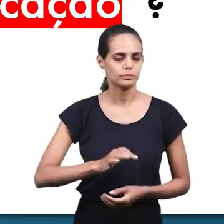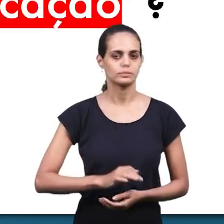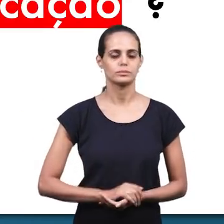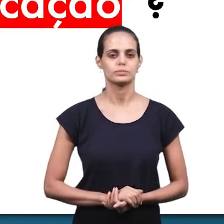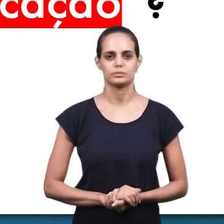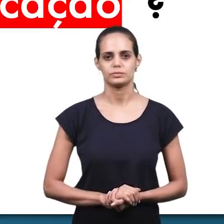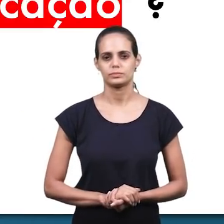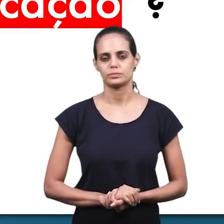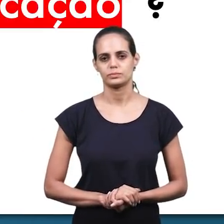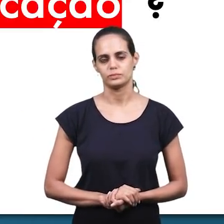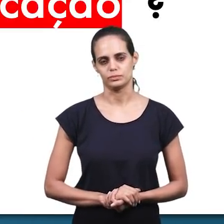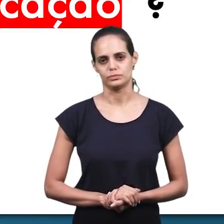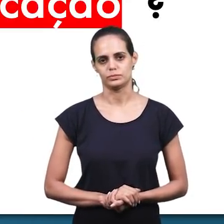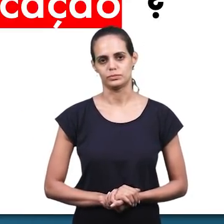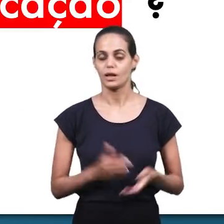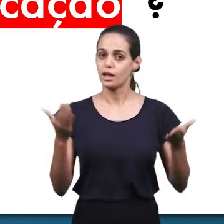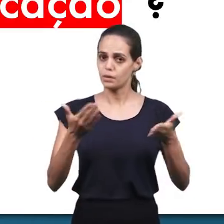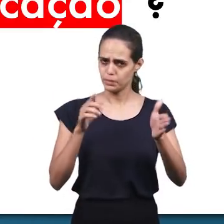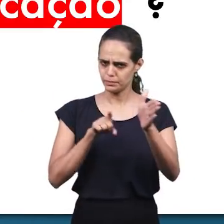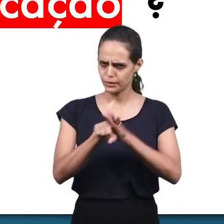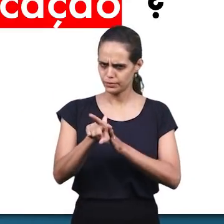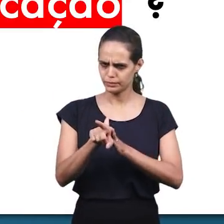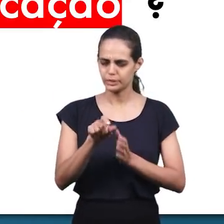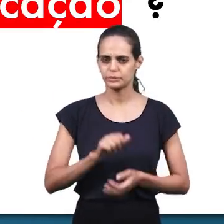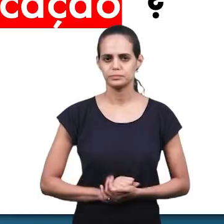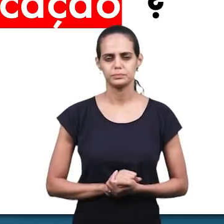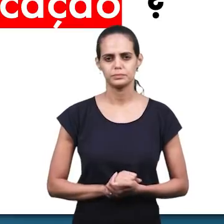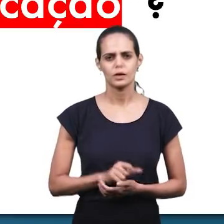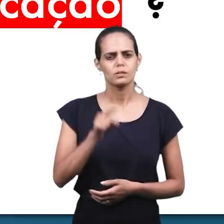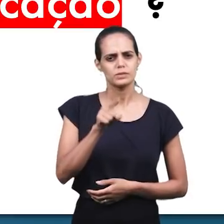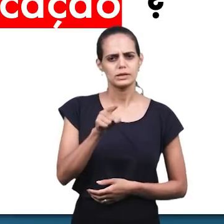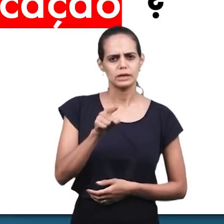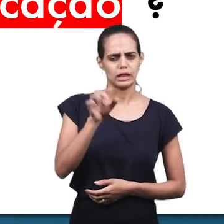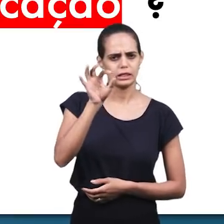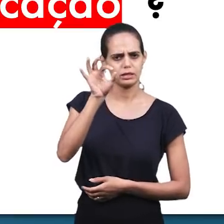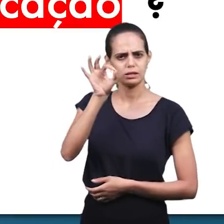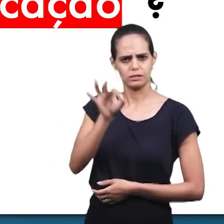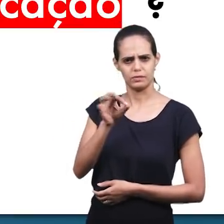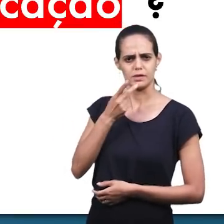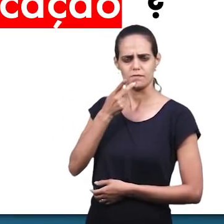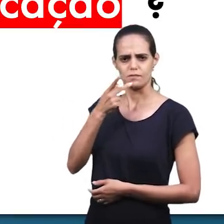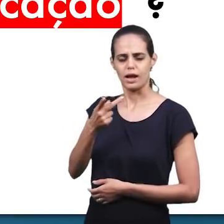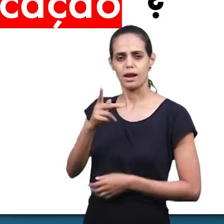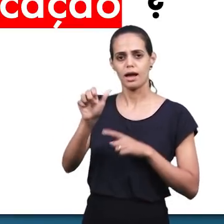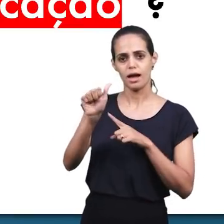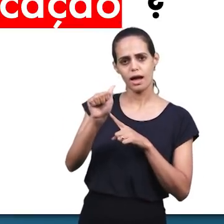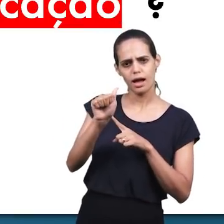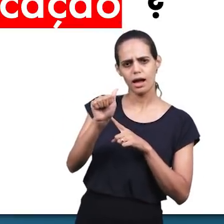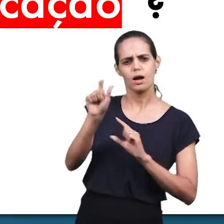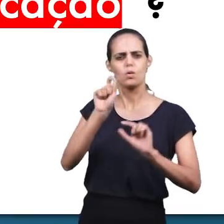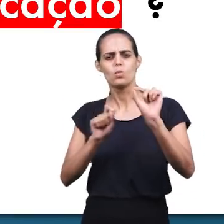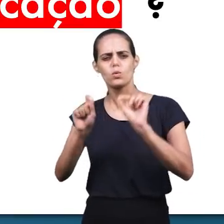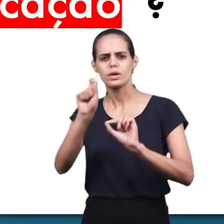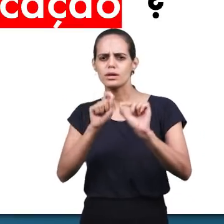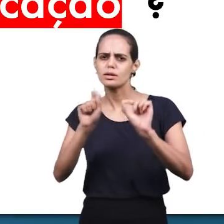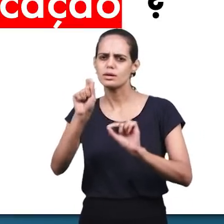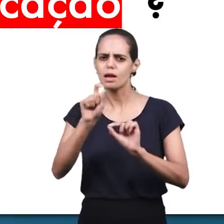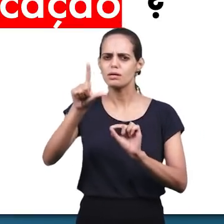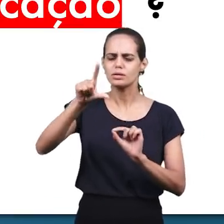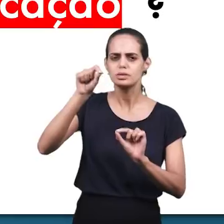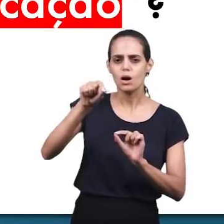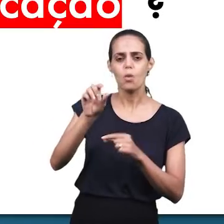Pedro. Aí vem a questão que é proposta. Defina A, o que é eleição, B, o que